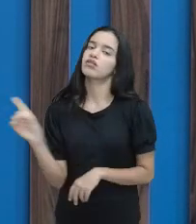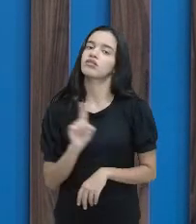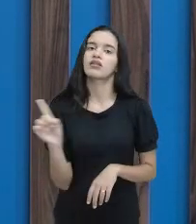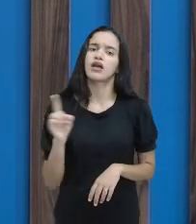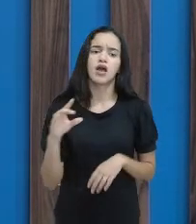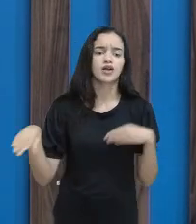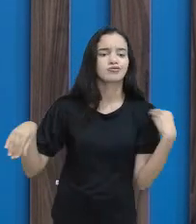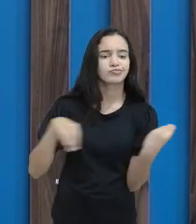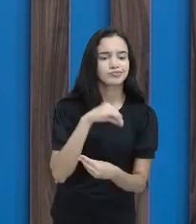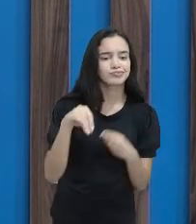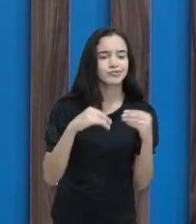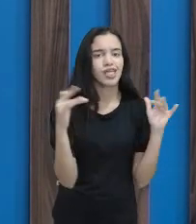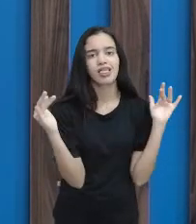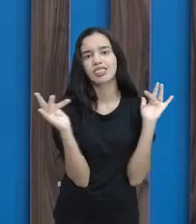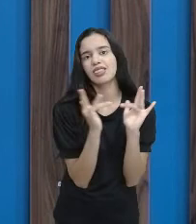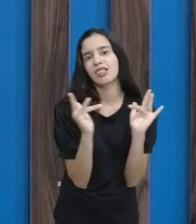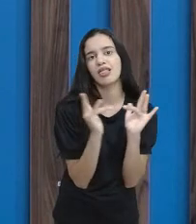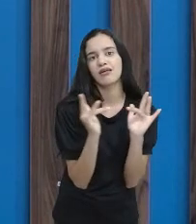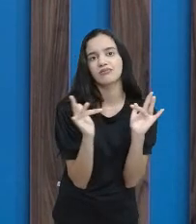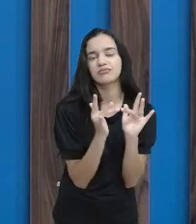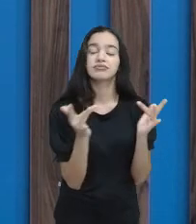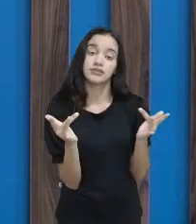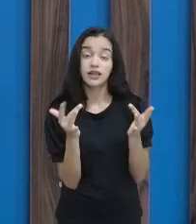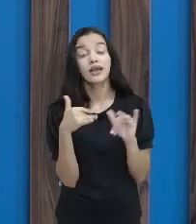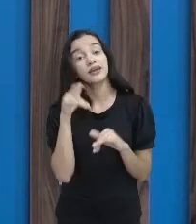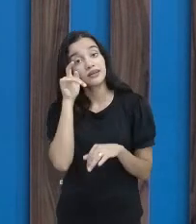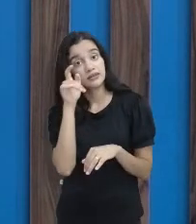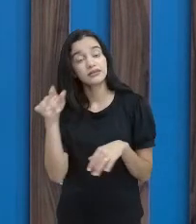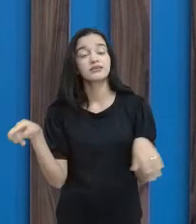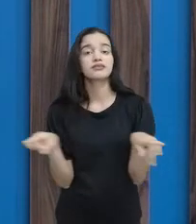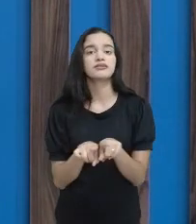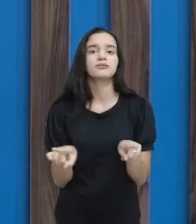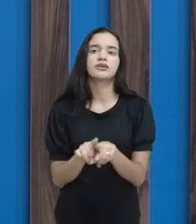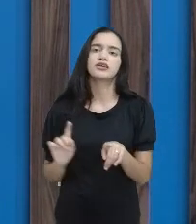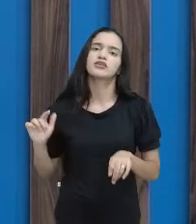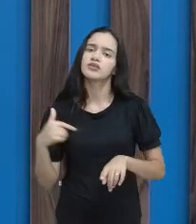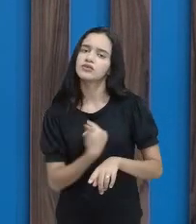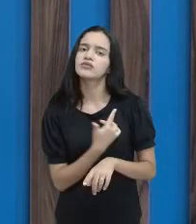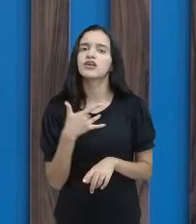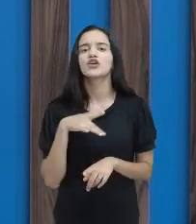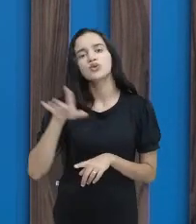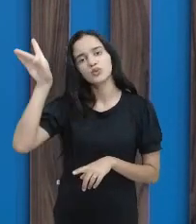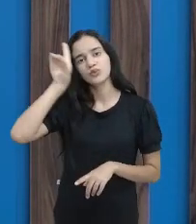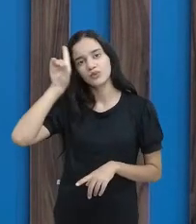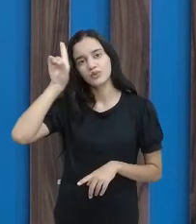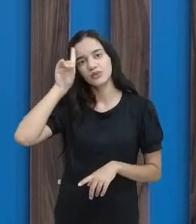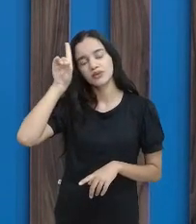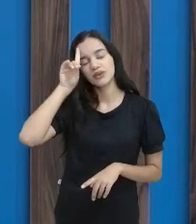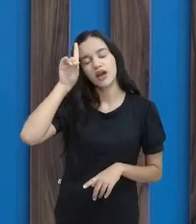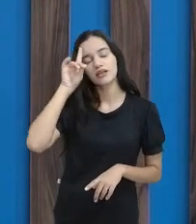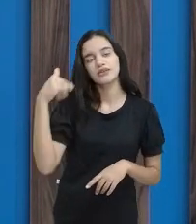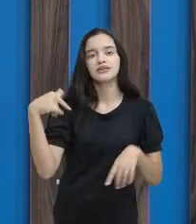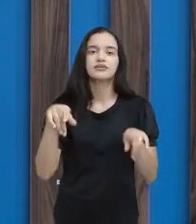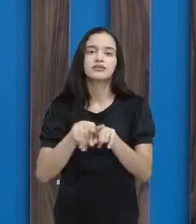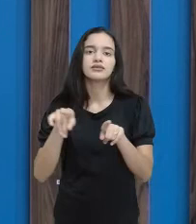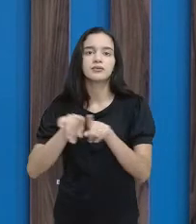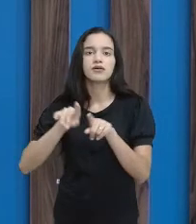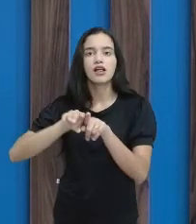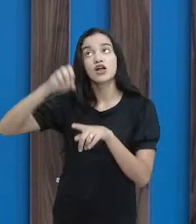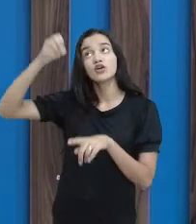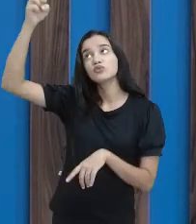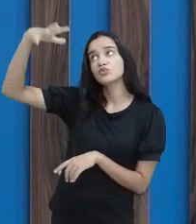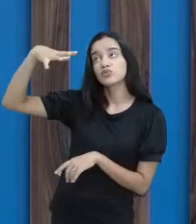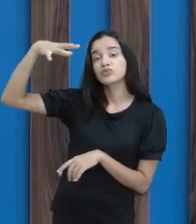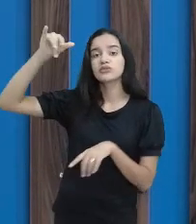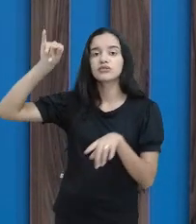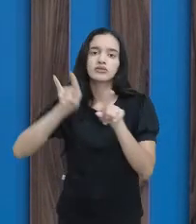que eles não se combinam, a maioria. E é interessante também que esses gases a gente vai encontrar eles no nosso dia a dia, né? Nas lâmpadas, na questão